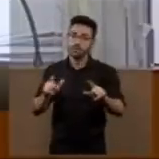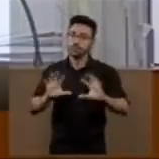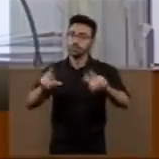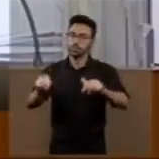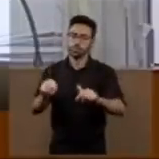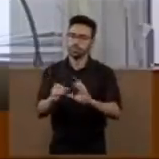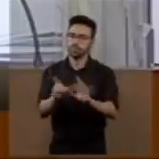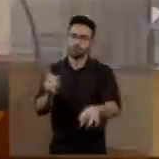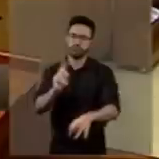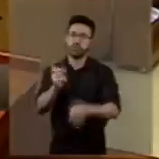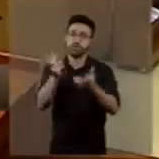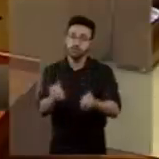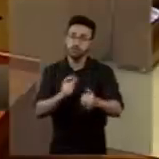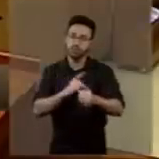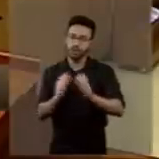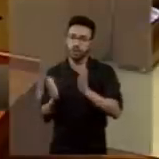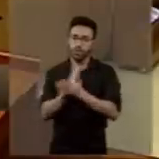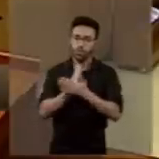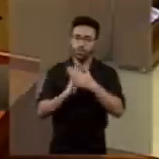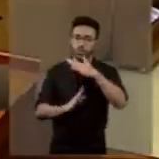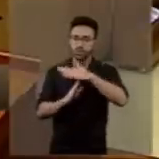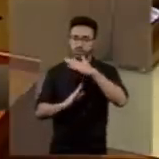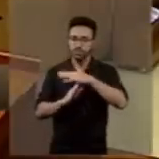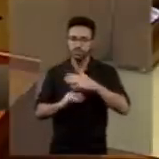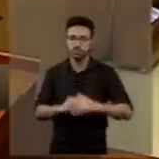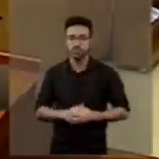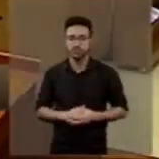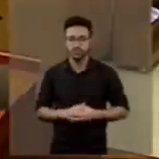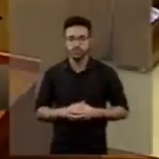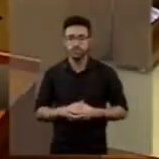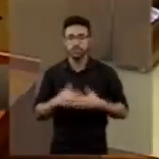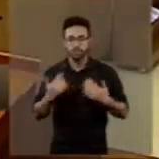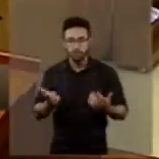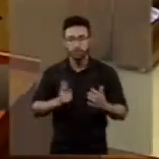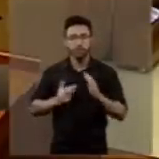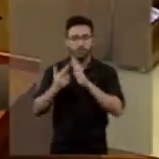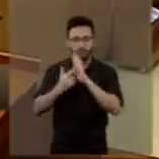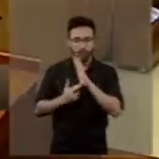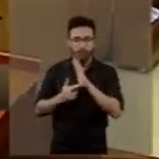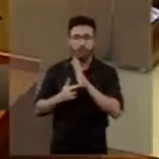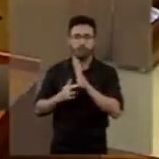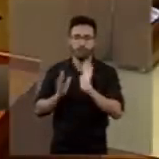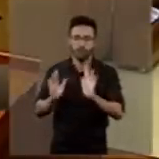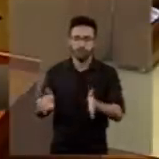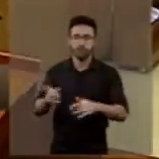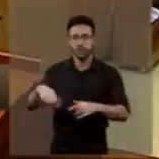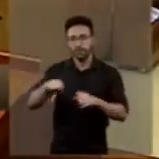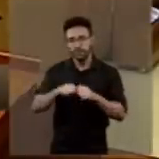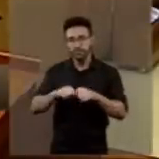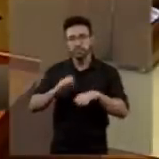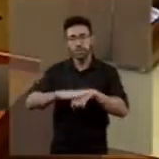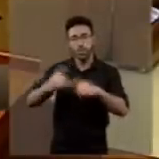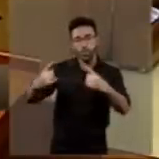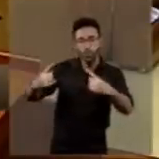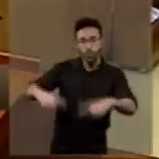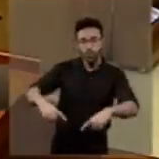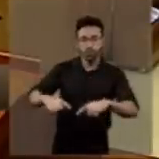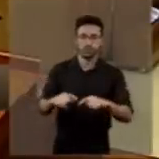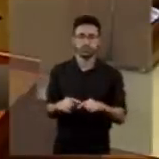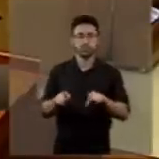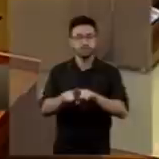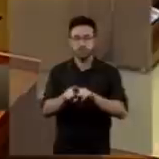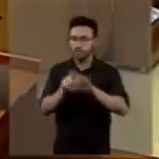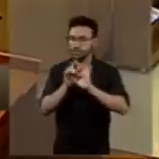limitações. Assinalou, Sua Excelência, então, a inspiração das normas questionadas em promover a livre concorrência e a